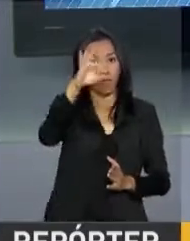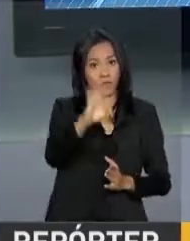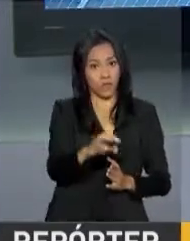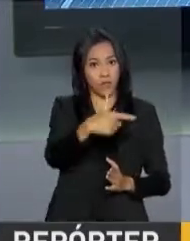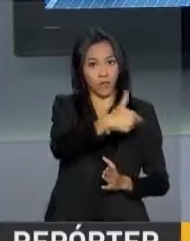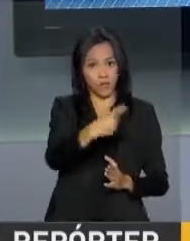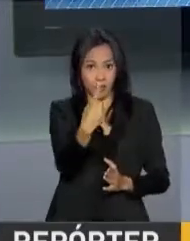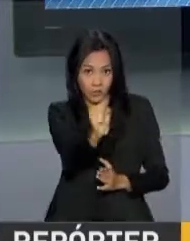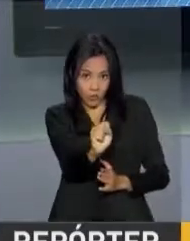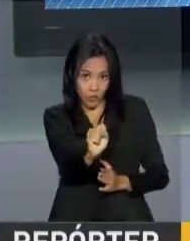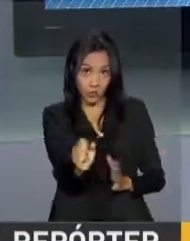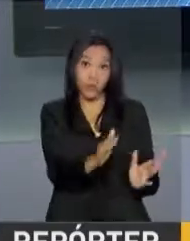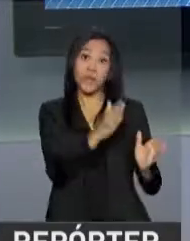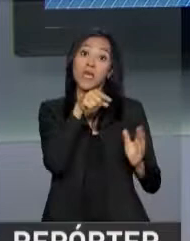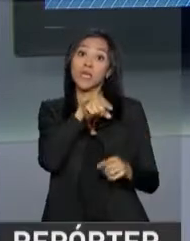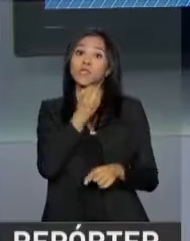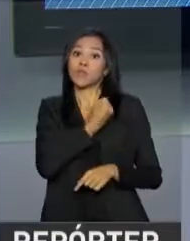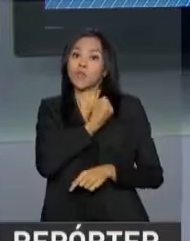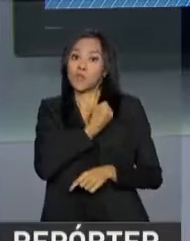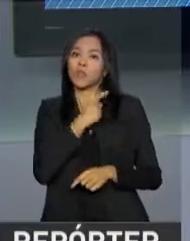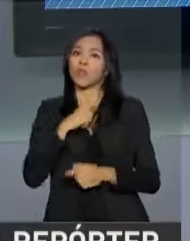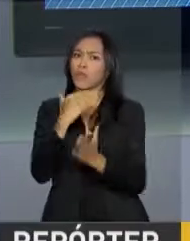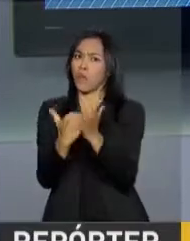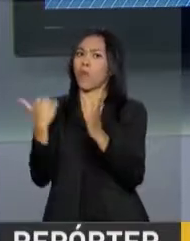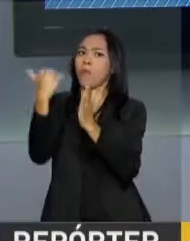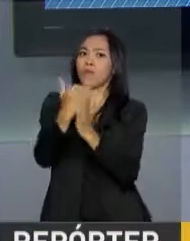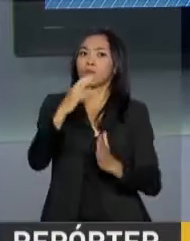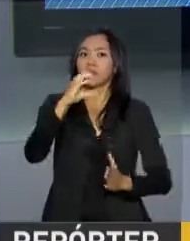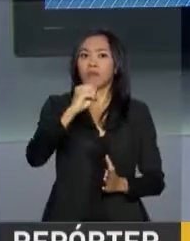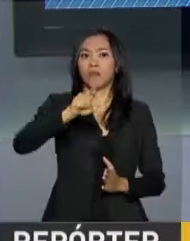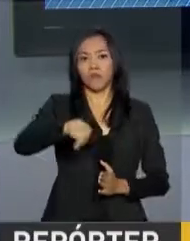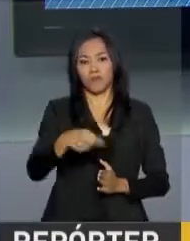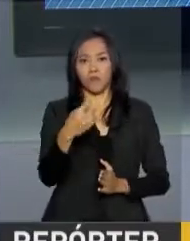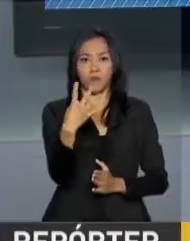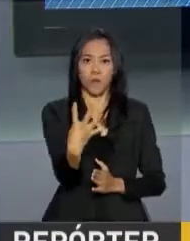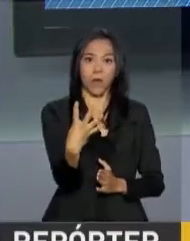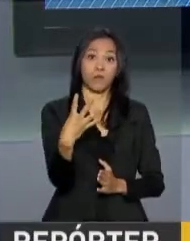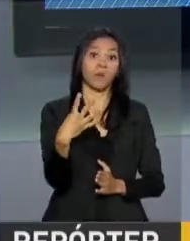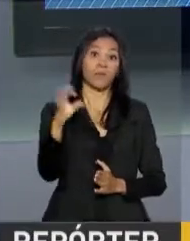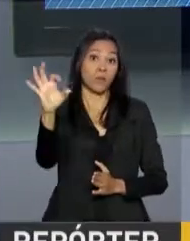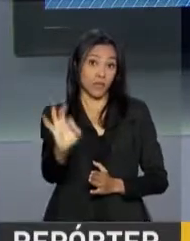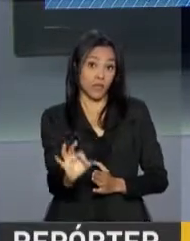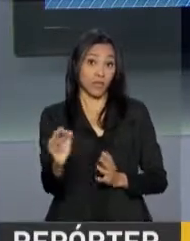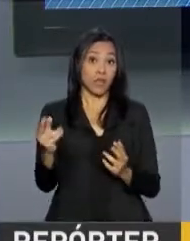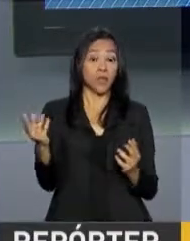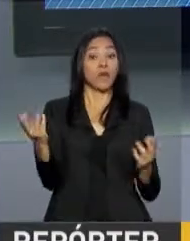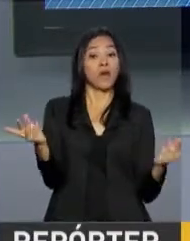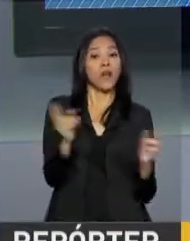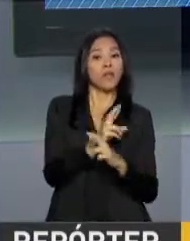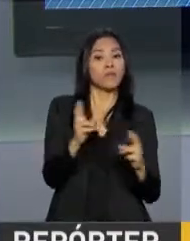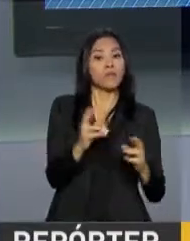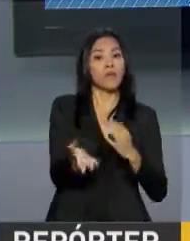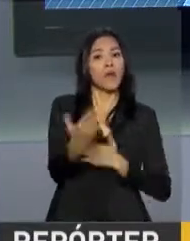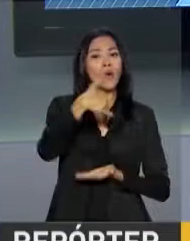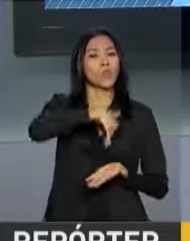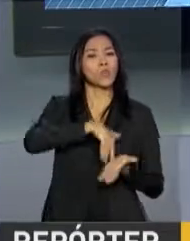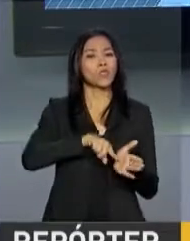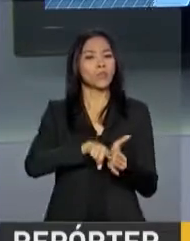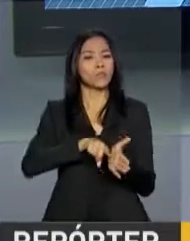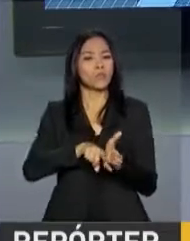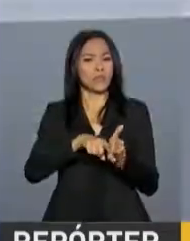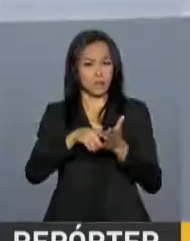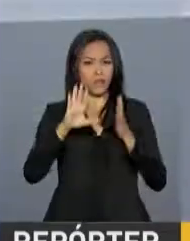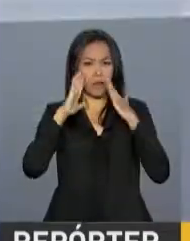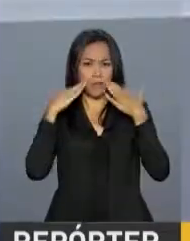2018 o número representa um aumento de 0,4 ponto percentual em relação à última estimativa apresentada em